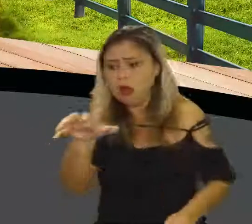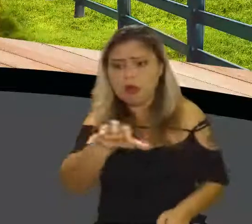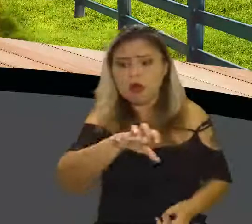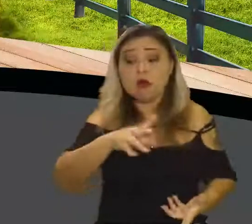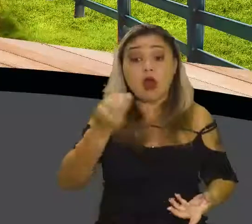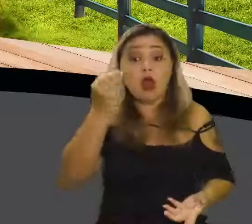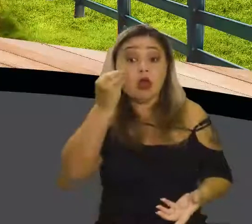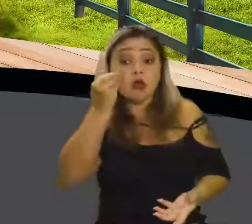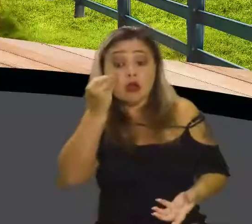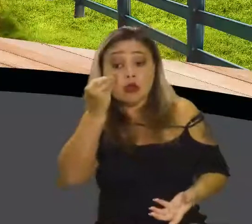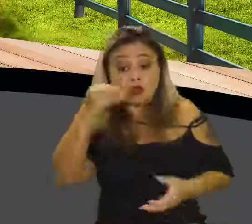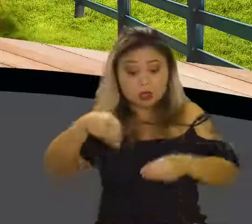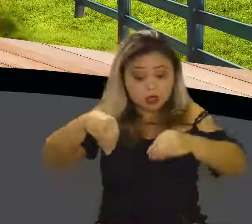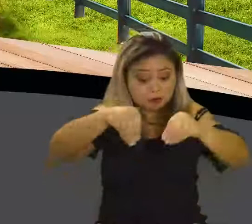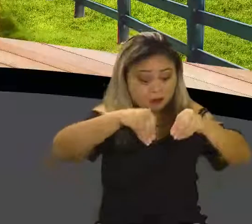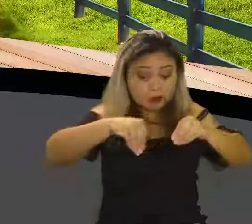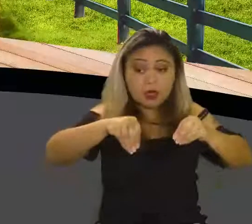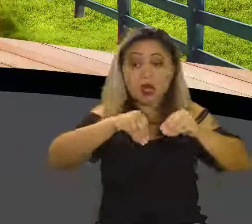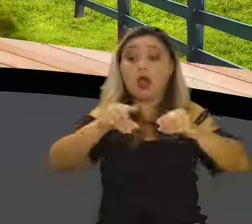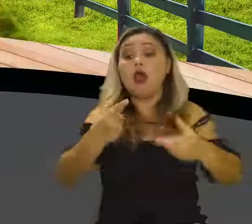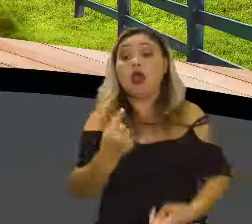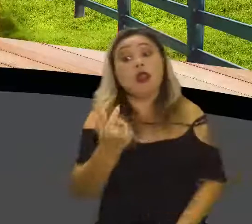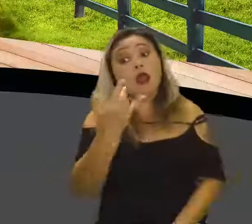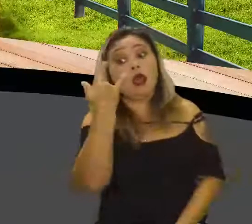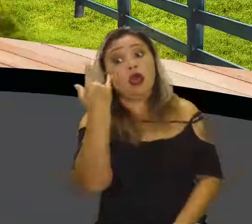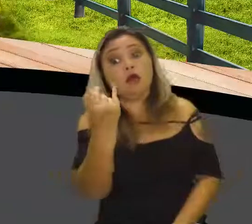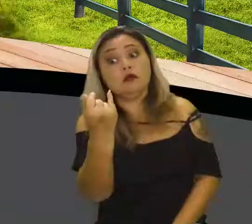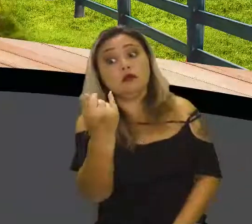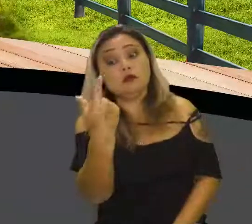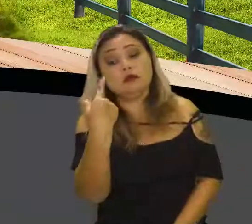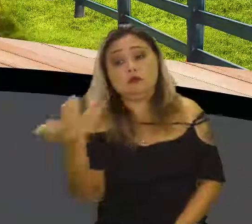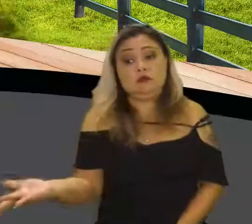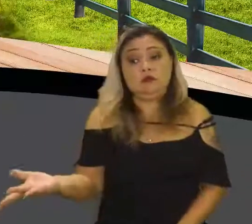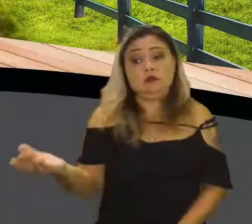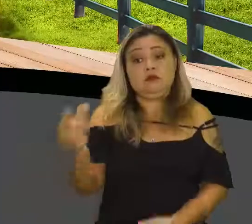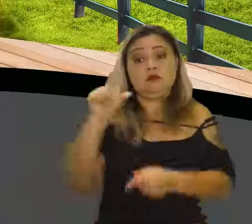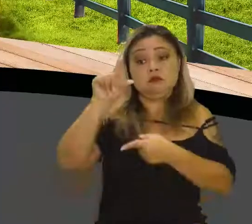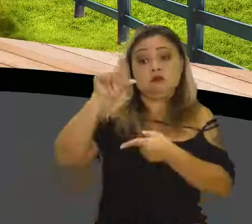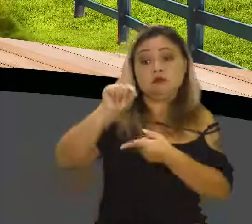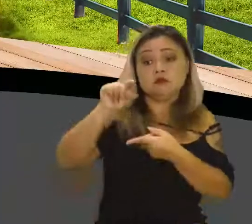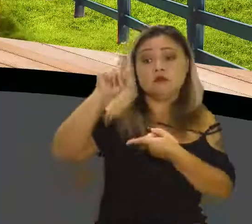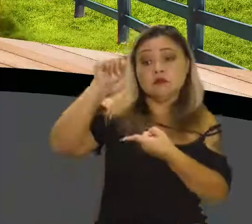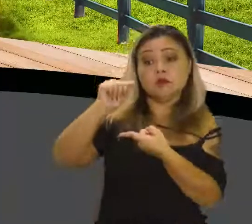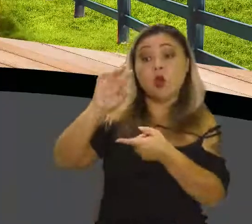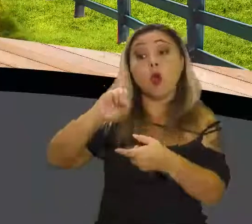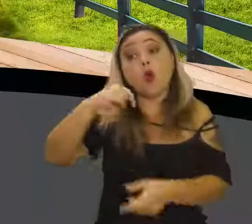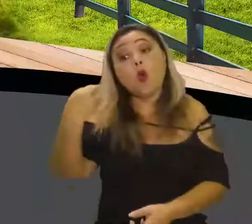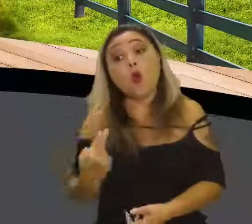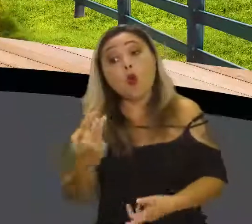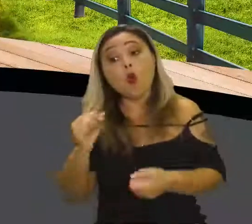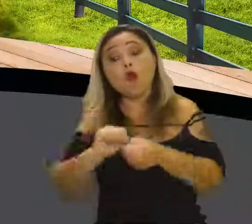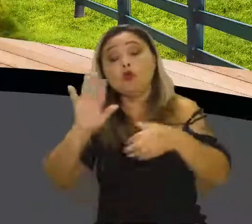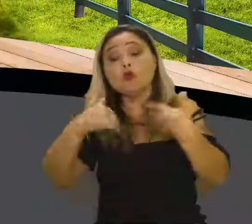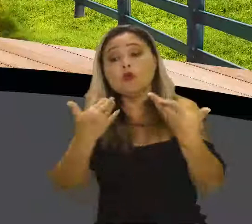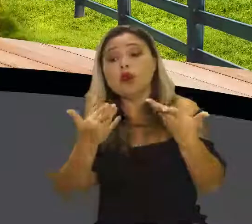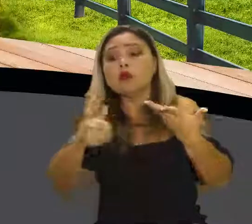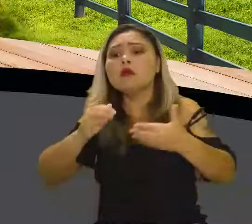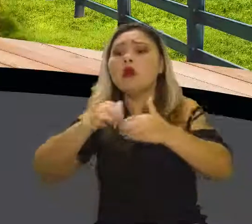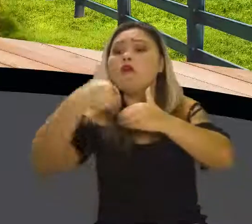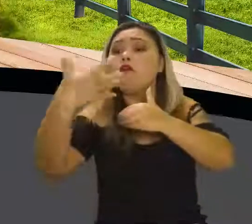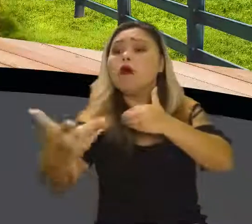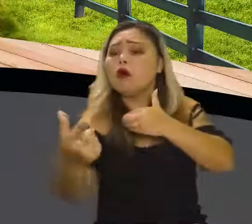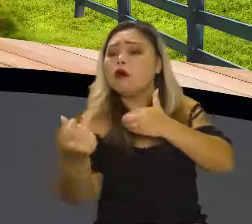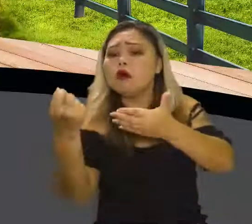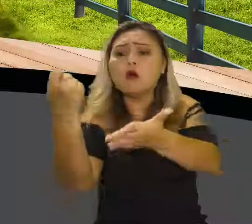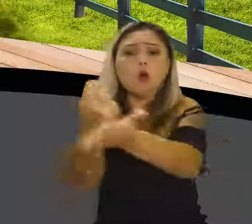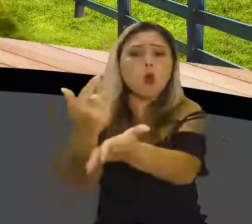para verificar se na minha região é rentável produzir codorna? Ou eu vou ver um